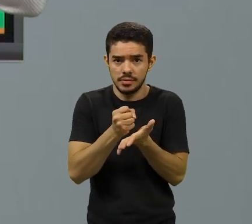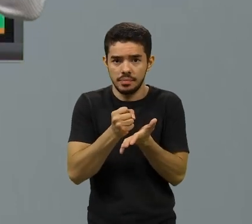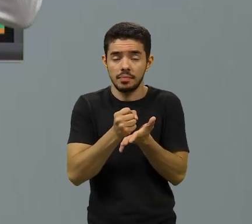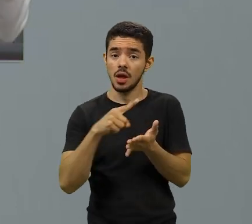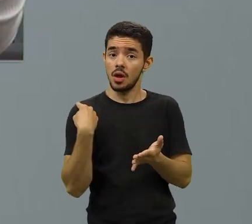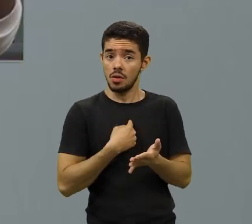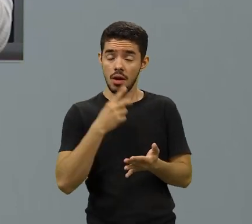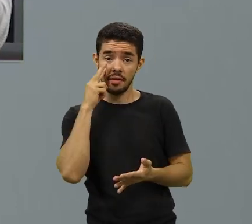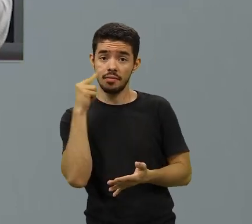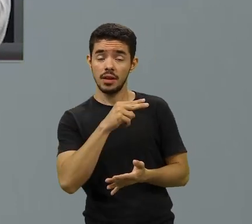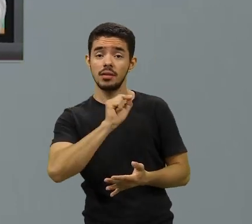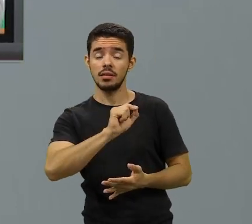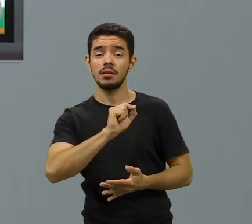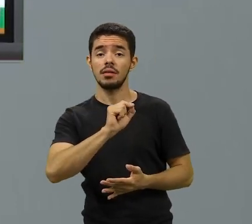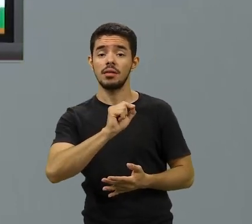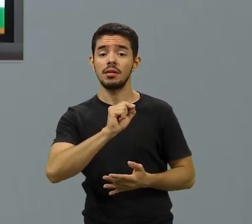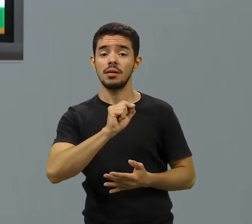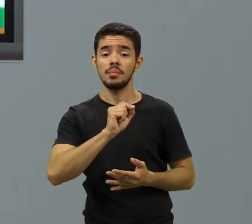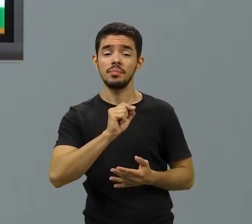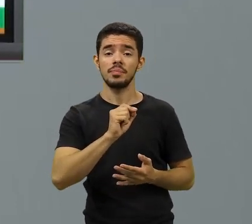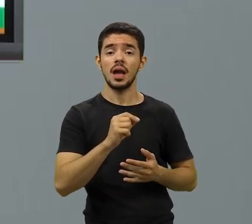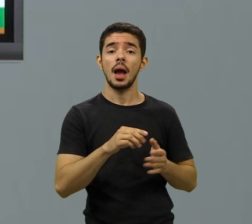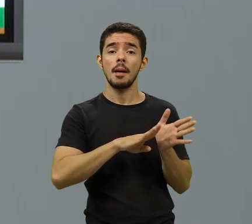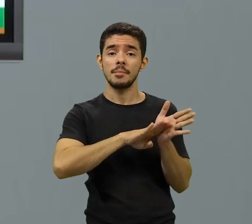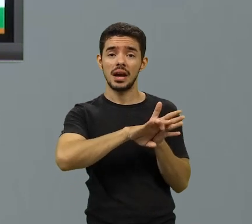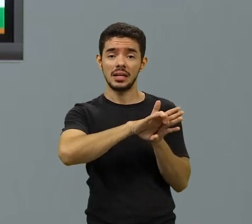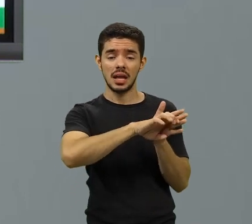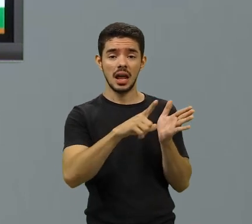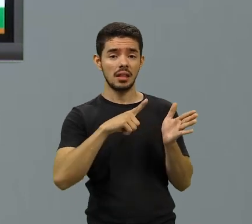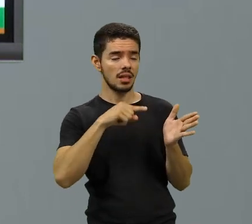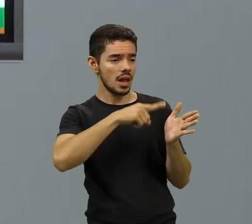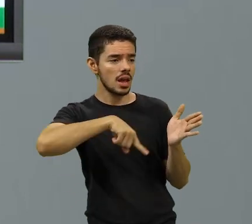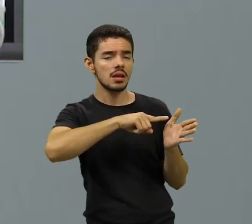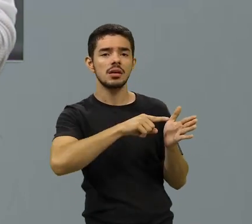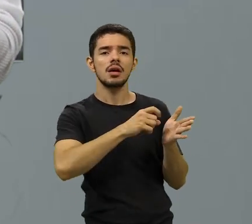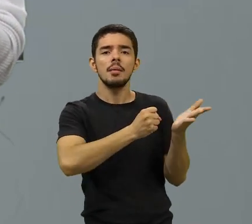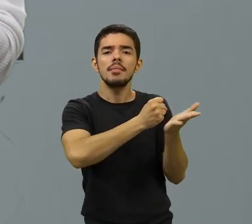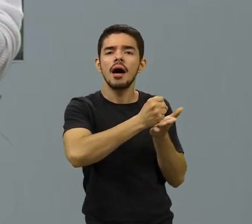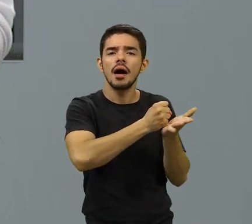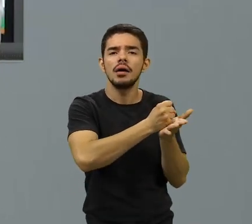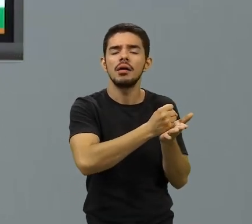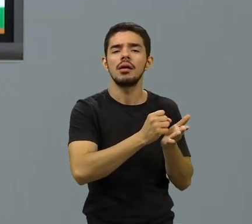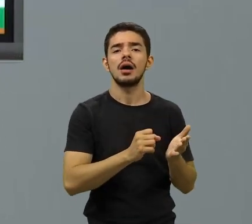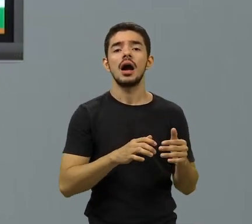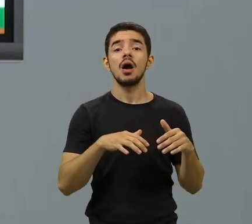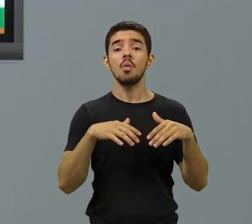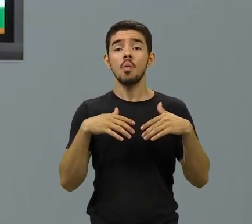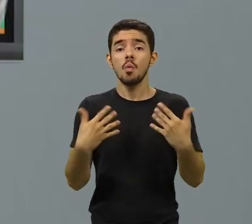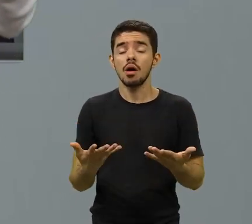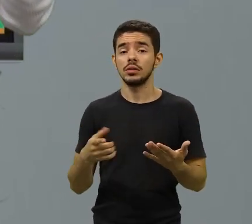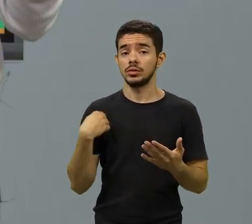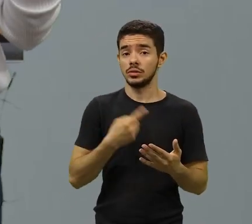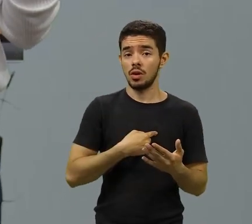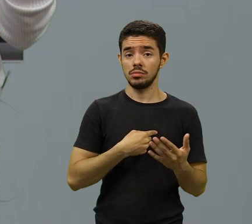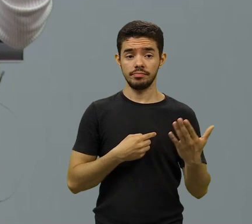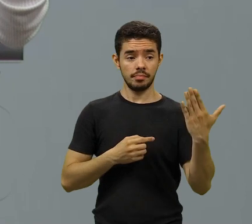que ela tem um método ali bem basal, bem primitivo. E quando nós pegamos